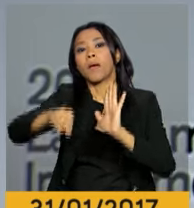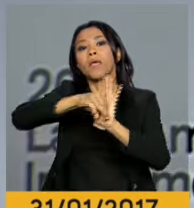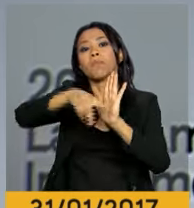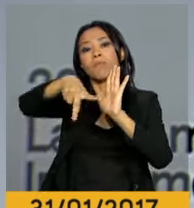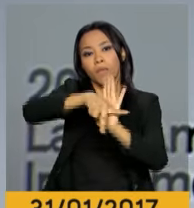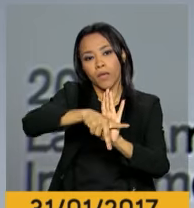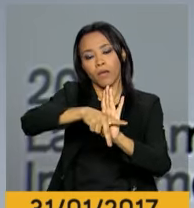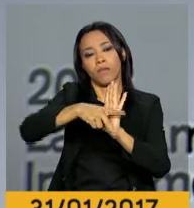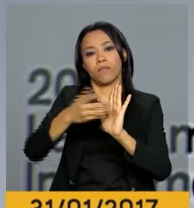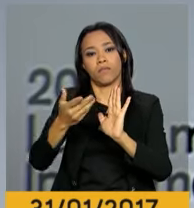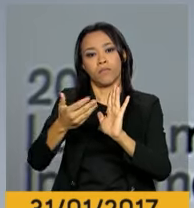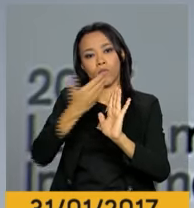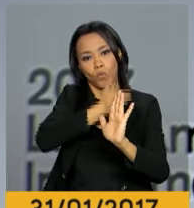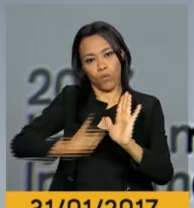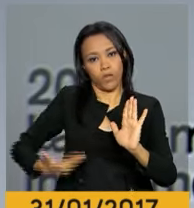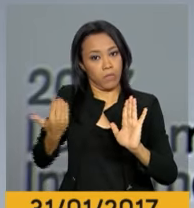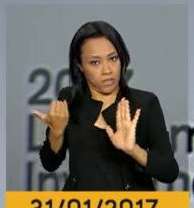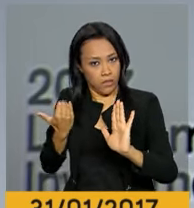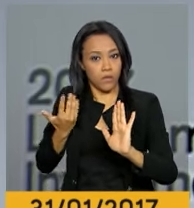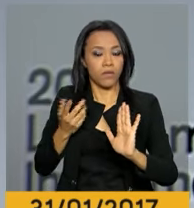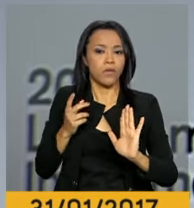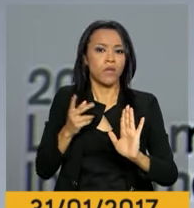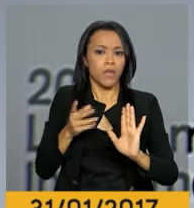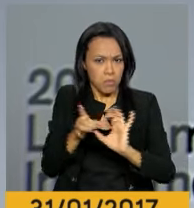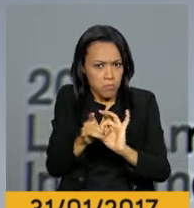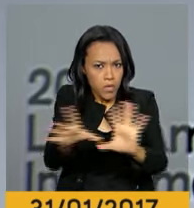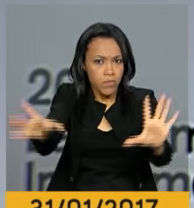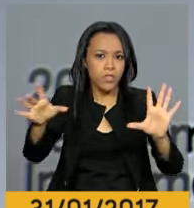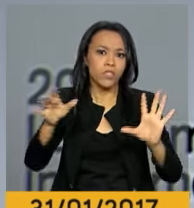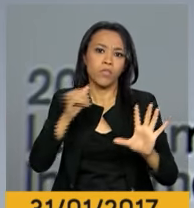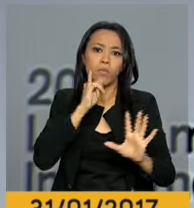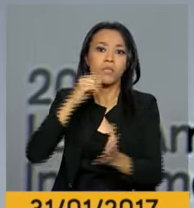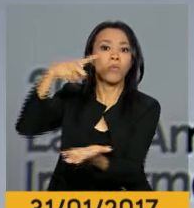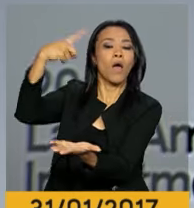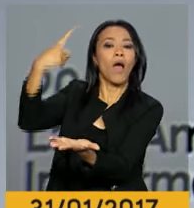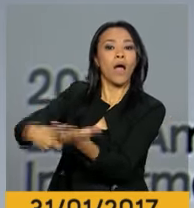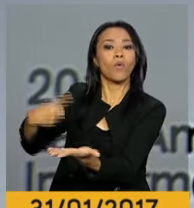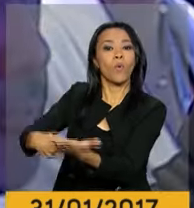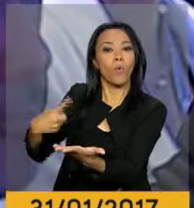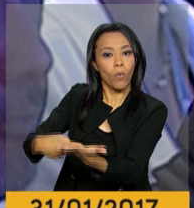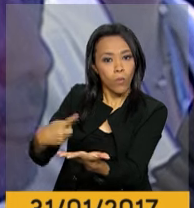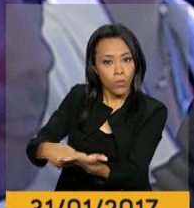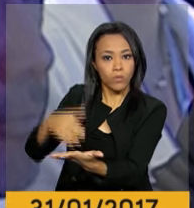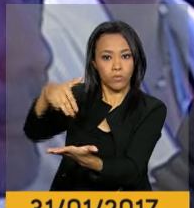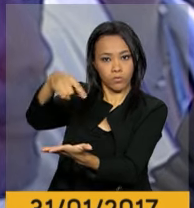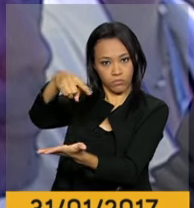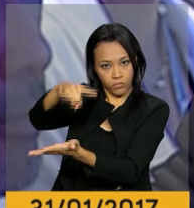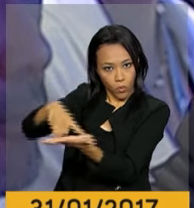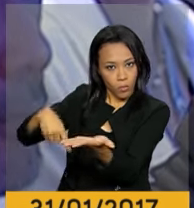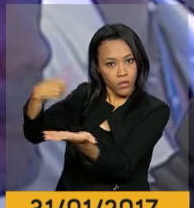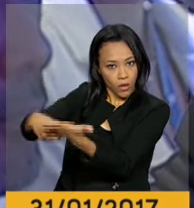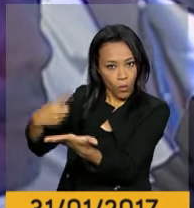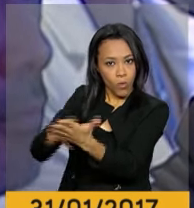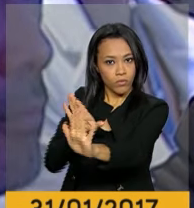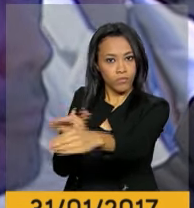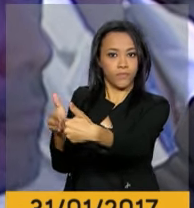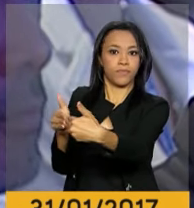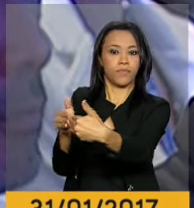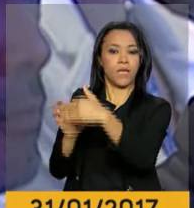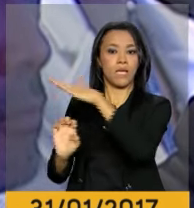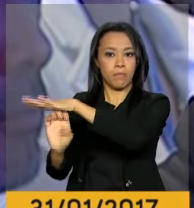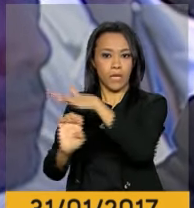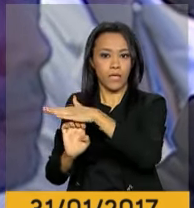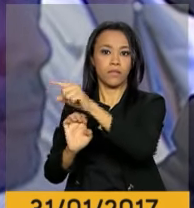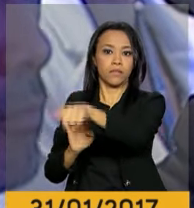Eh que permitia que em Convenção Coletiva em acordo portanto se pudesse reduzir em